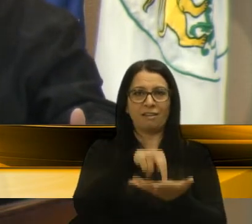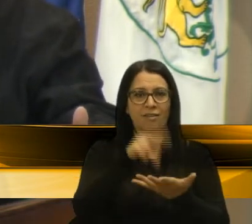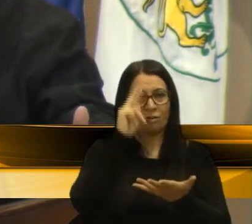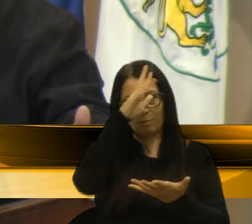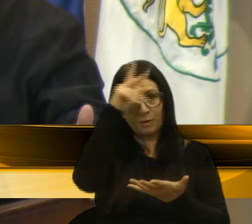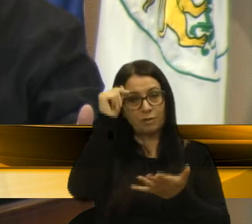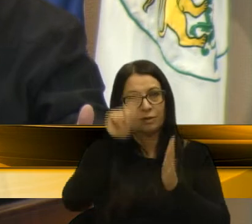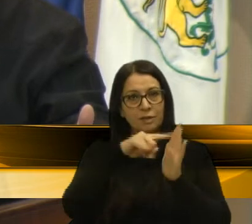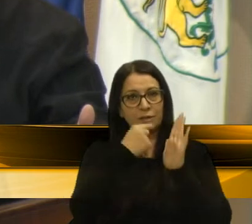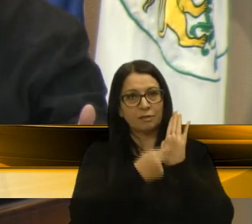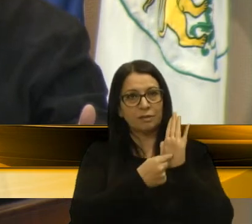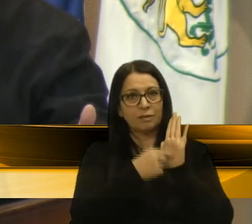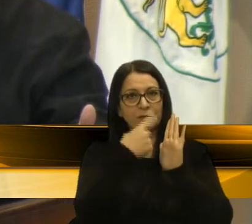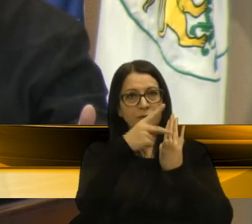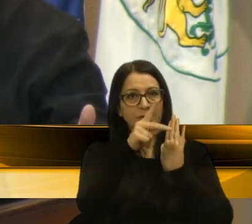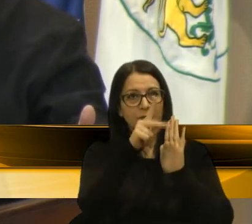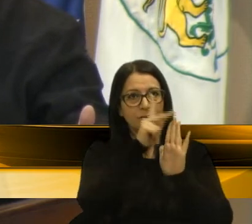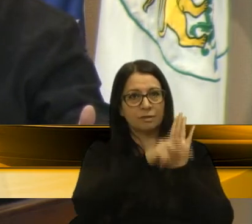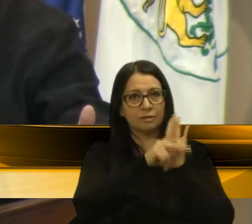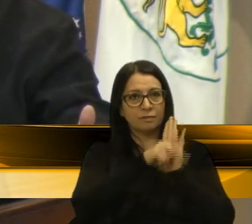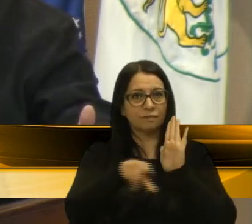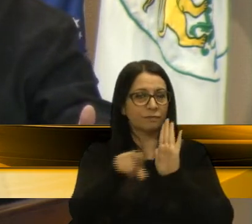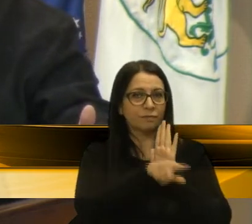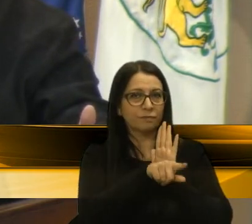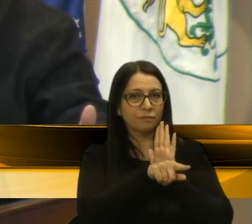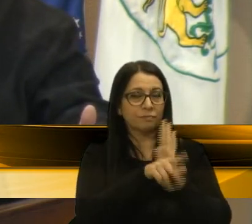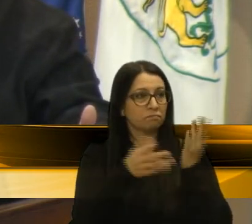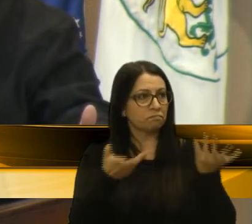prefeito veta o seu projeto.